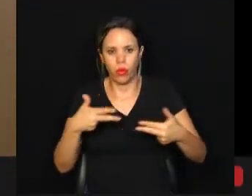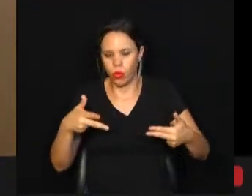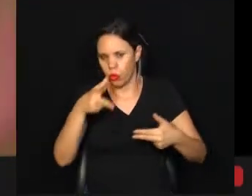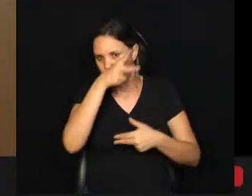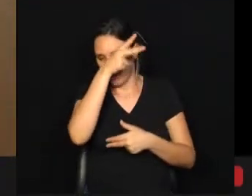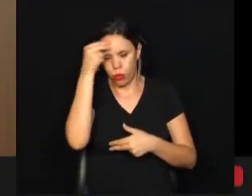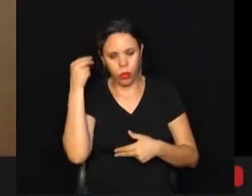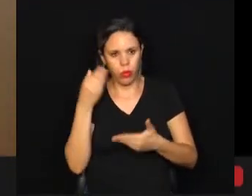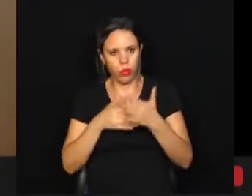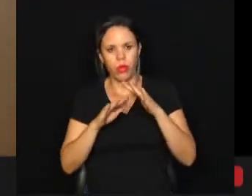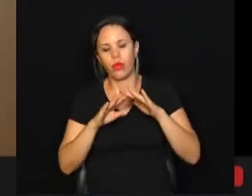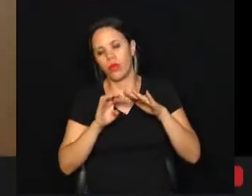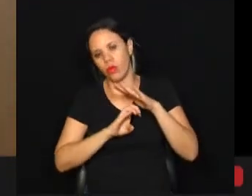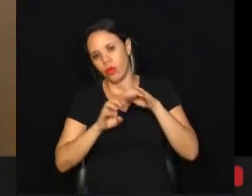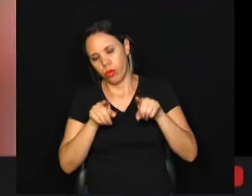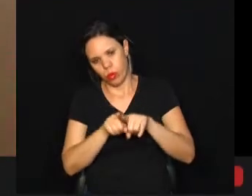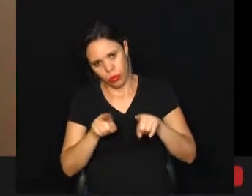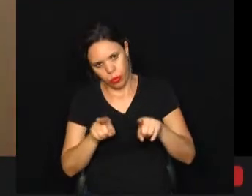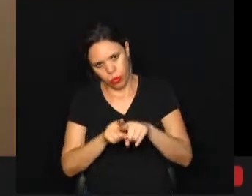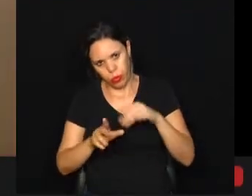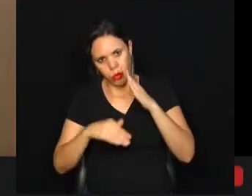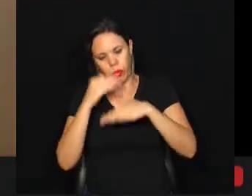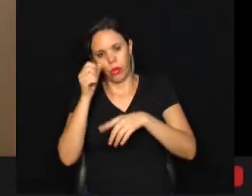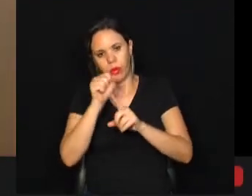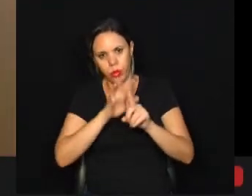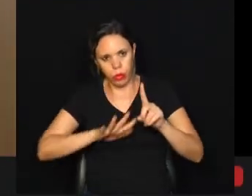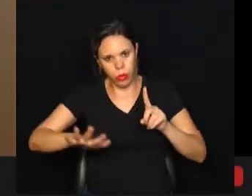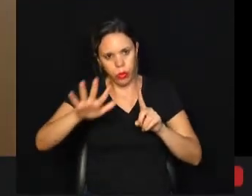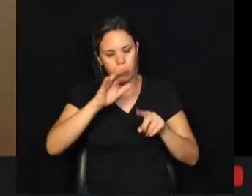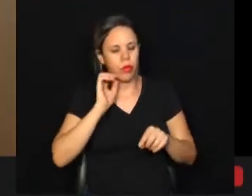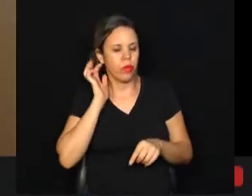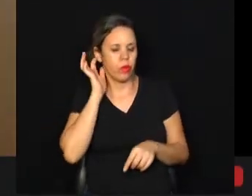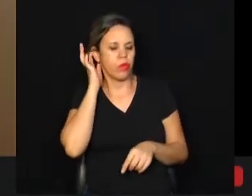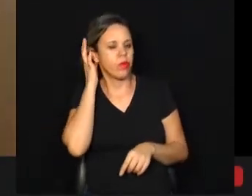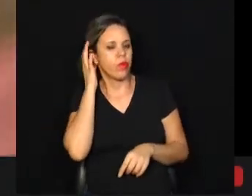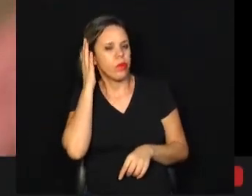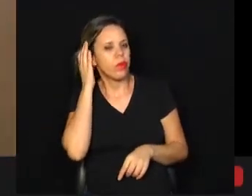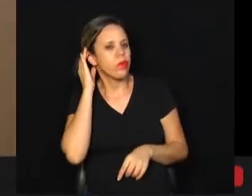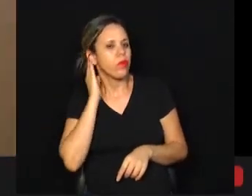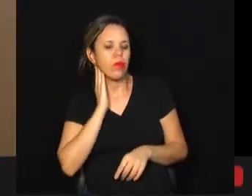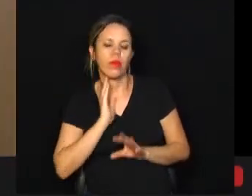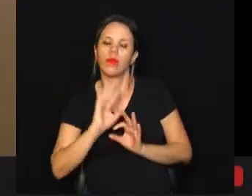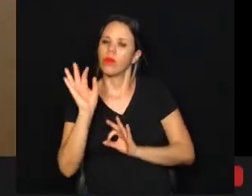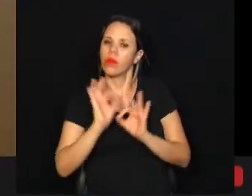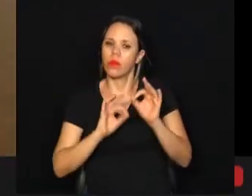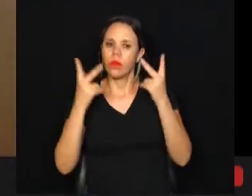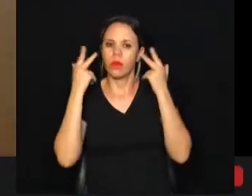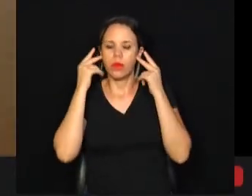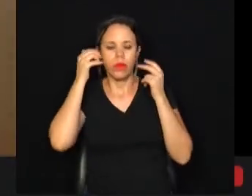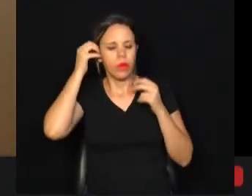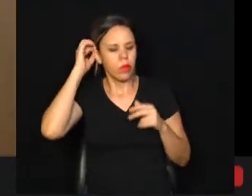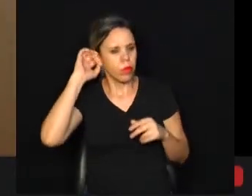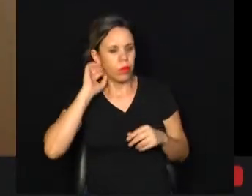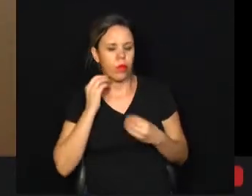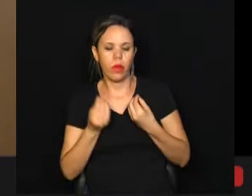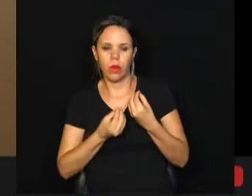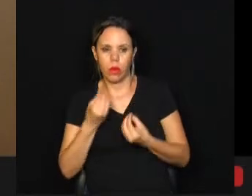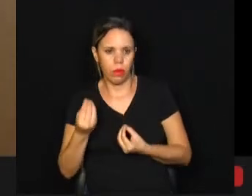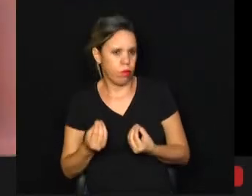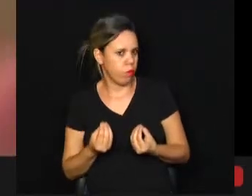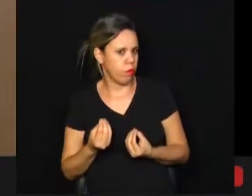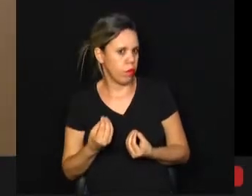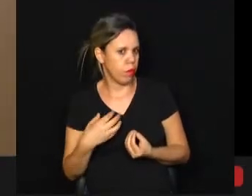públicas na construção de uma sociedade de forma mais orgânica, de uma forma